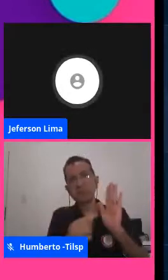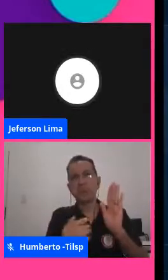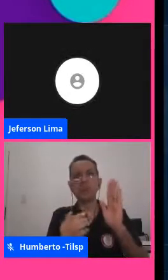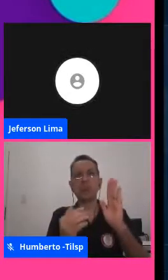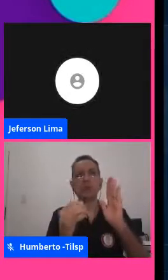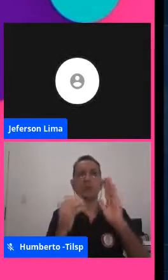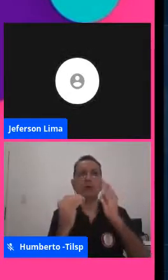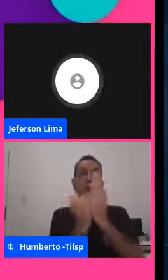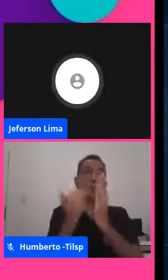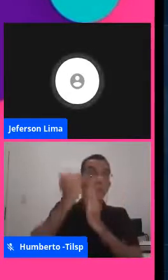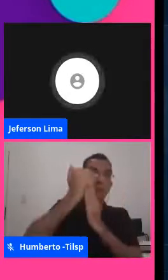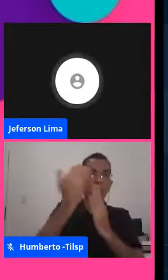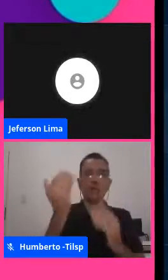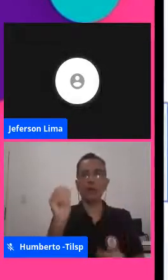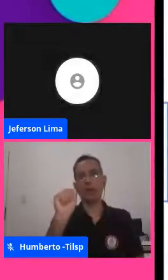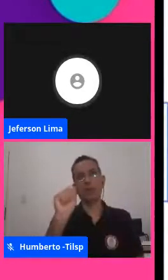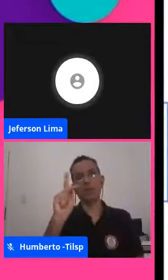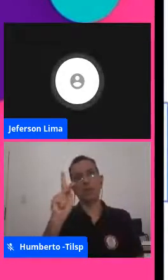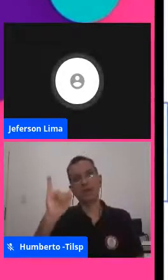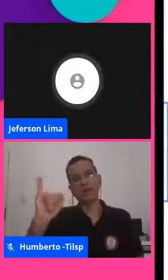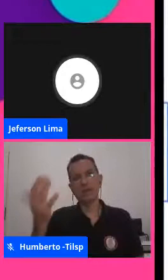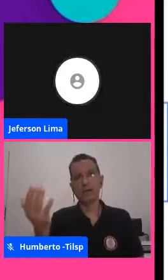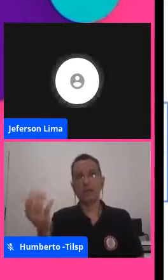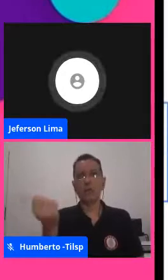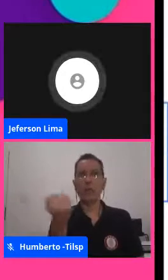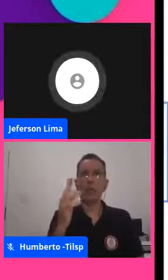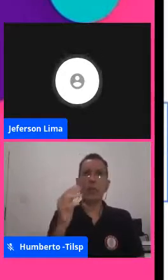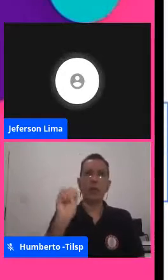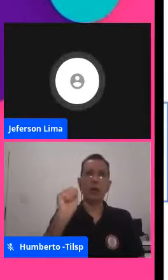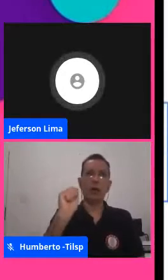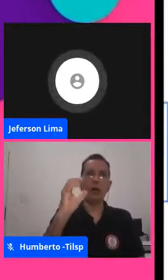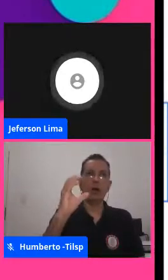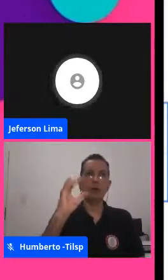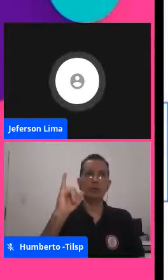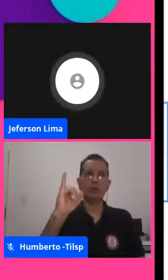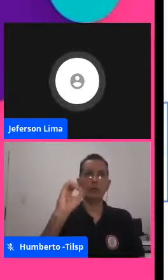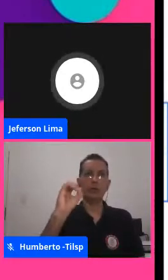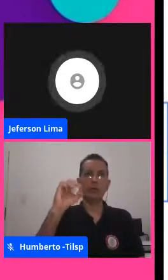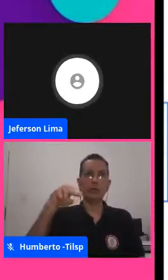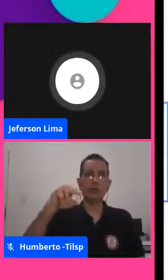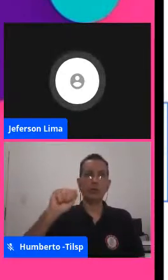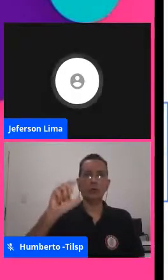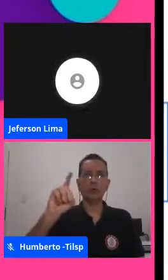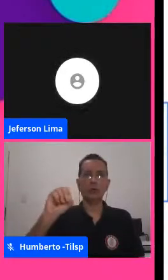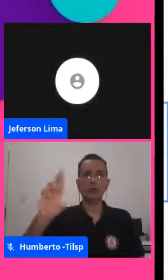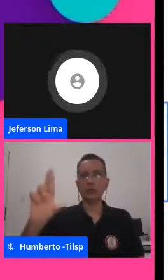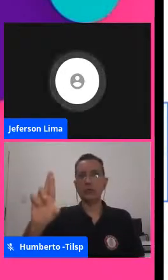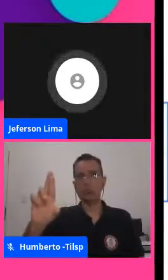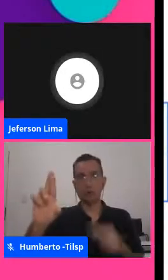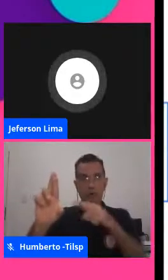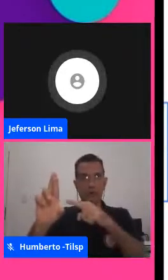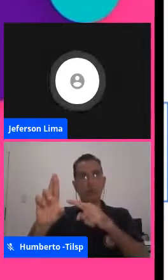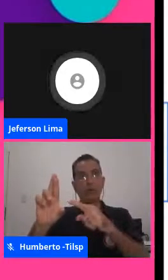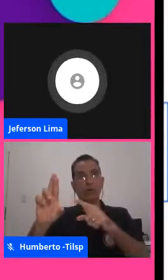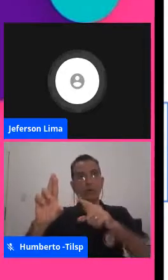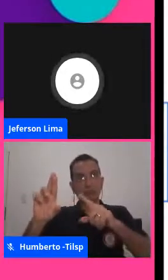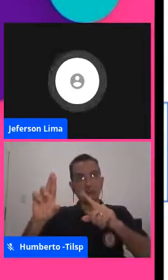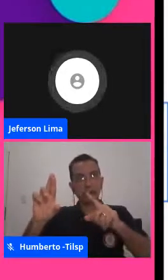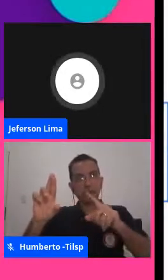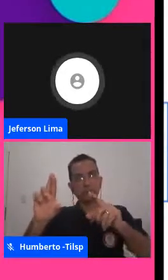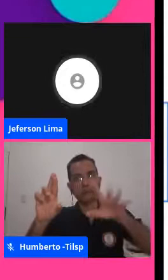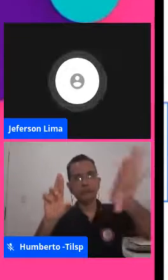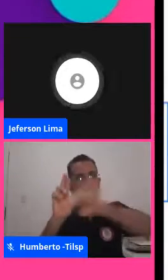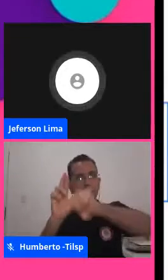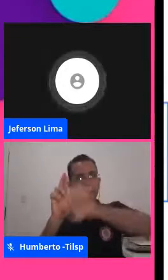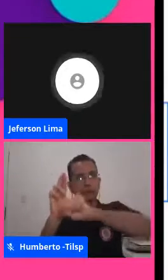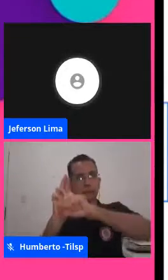acionador. E o acionador, para quem não lembra, acionadores são todas as coisas aqui que escutam por dados. Então, eu estou escutando por um dado que está